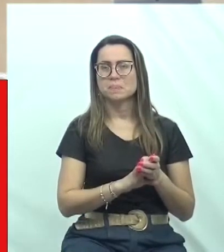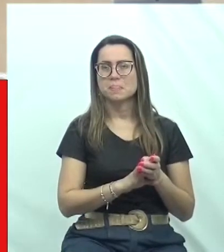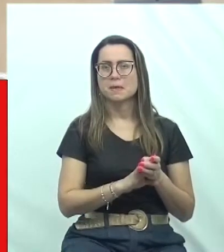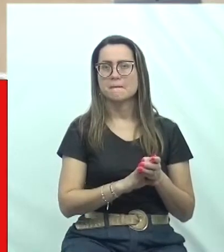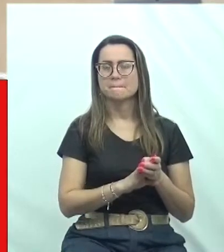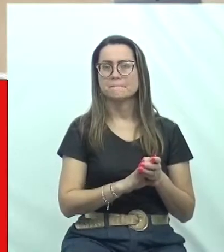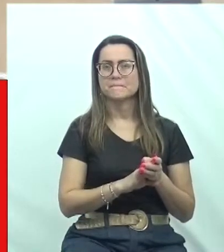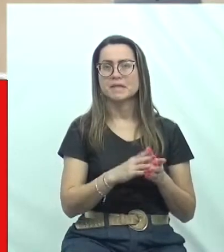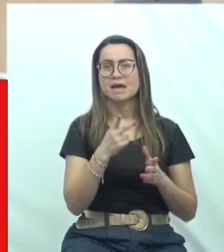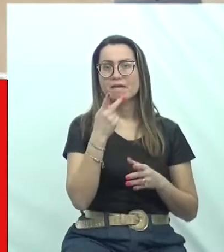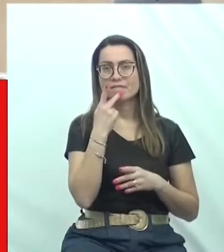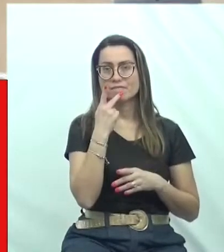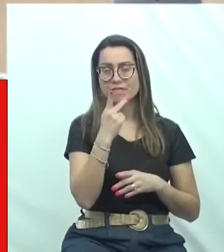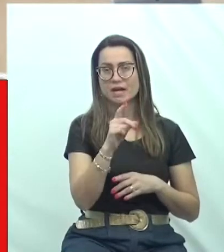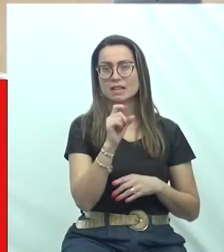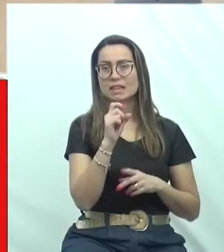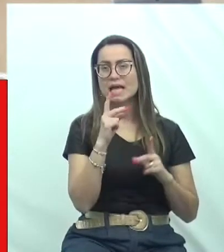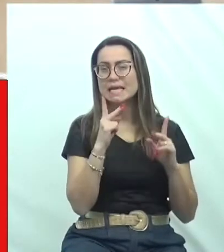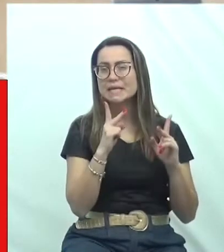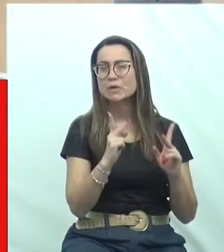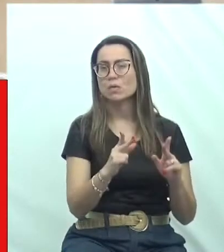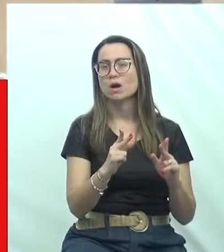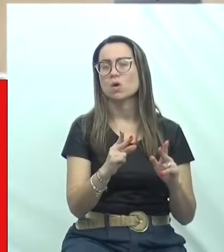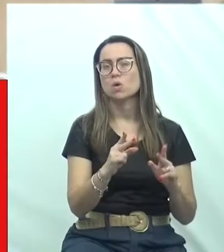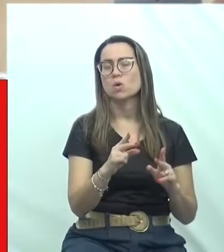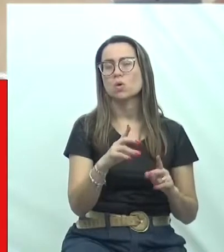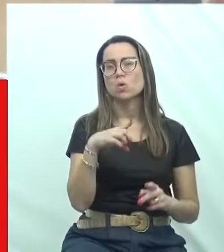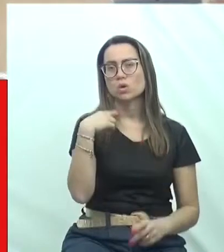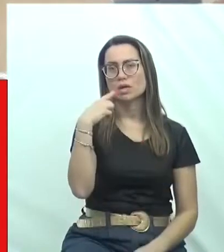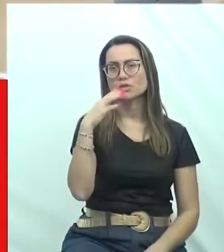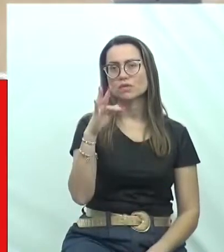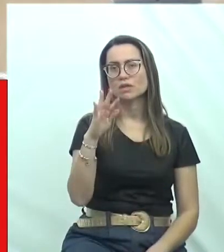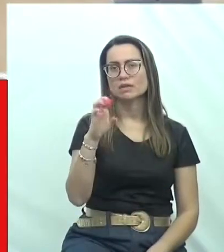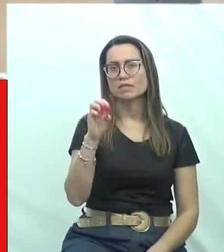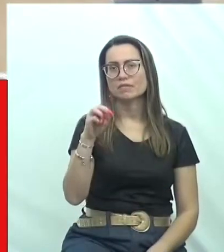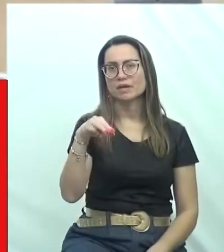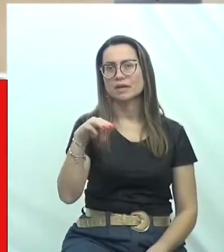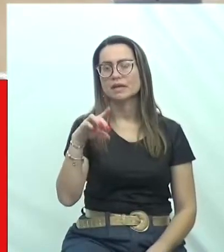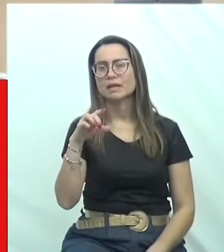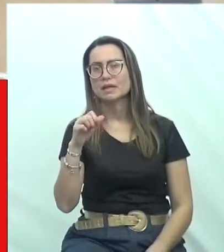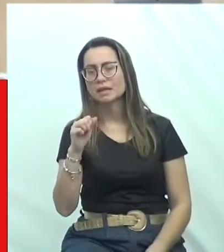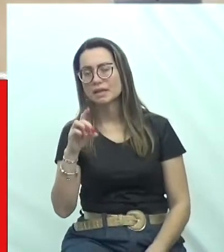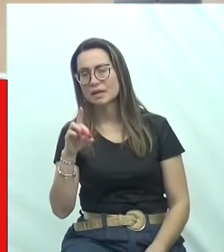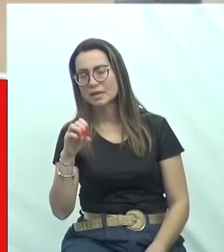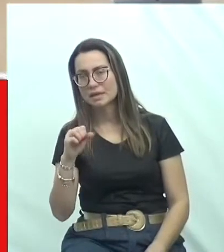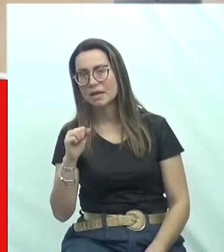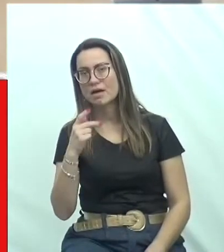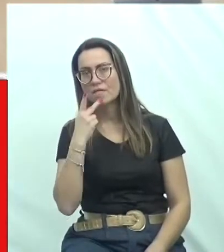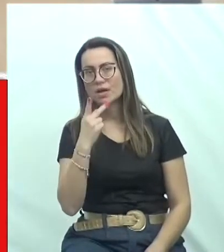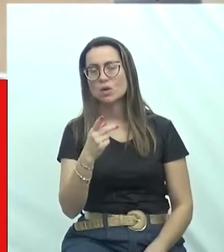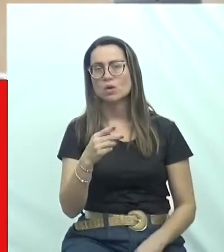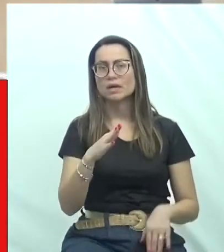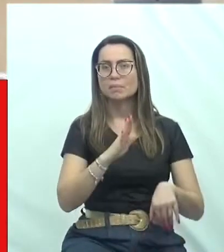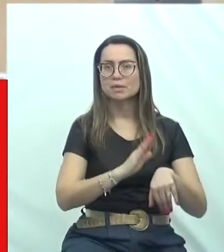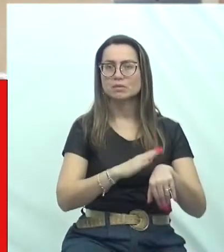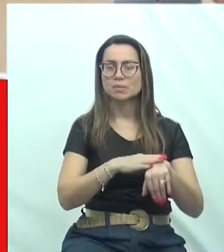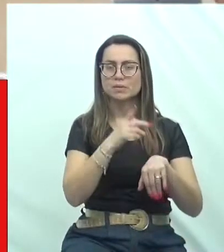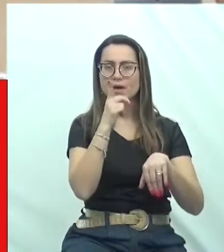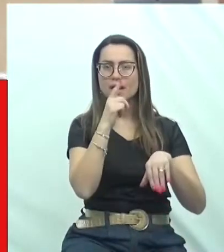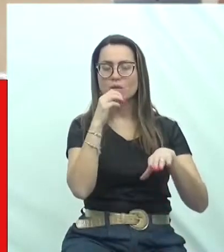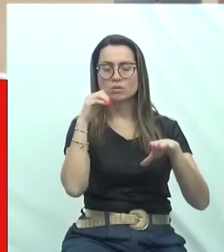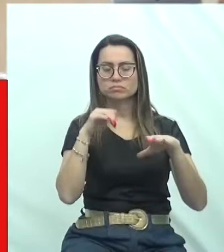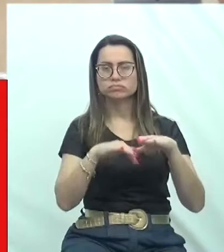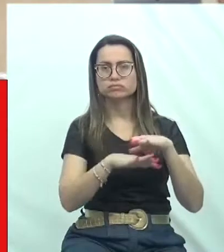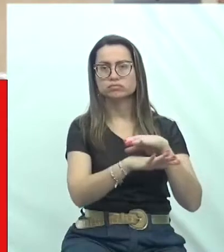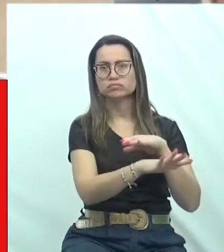a doutora Fernanda falou. A doutora Fernanda falou que a partir do momento que a água passa pelo hidrômetro, a Casan